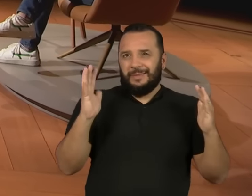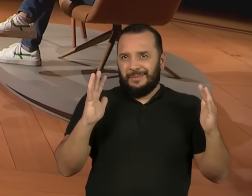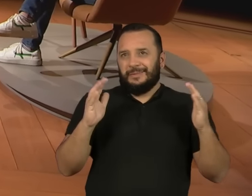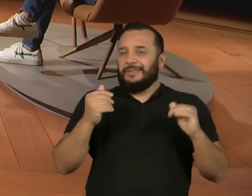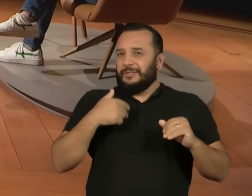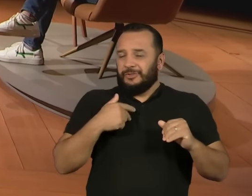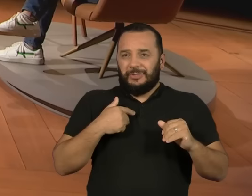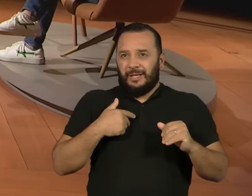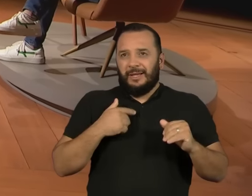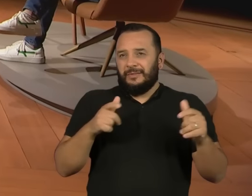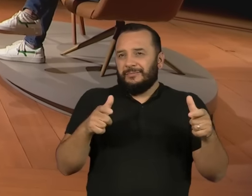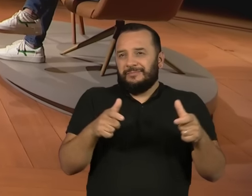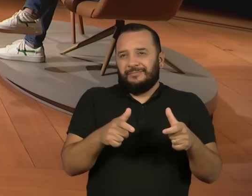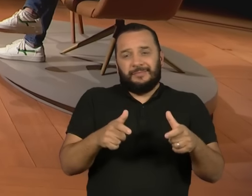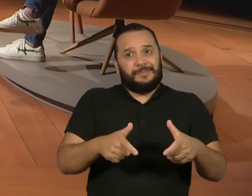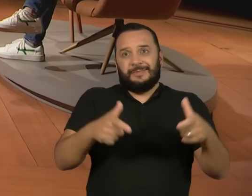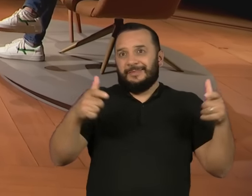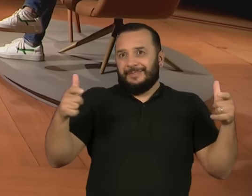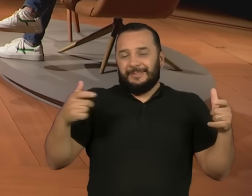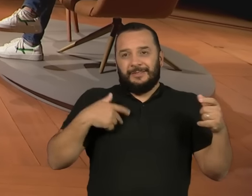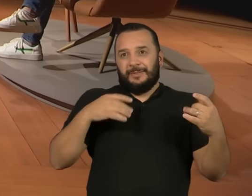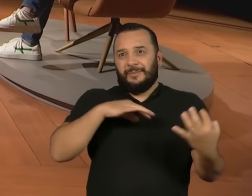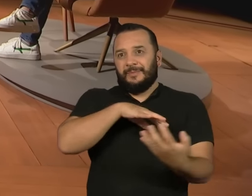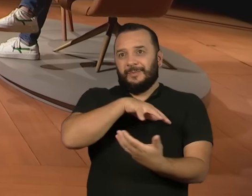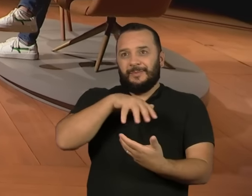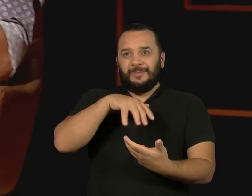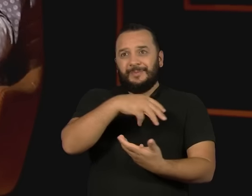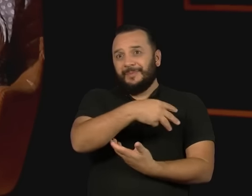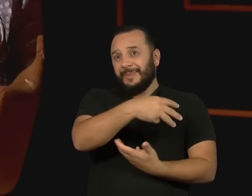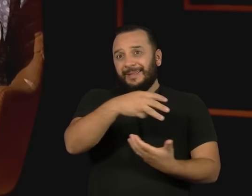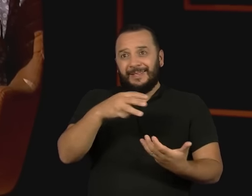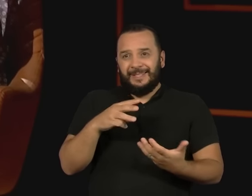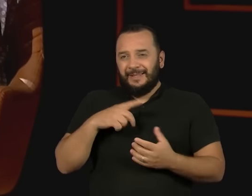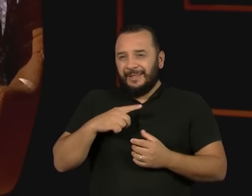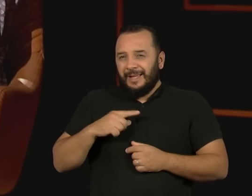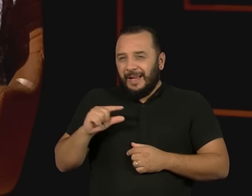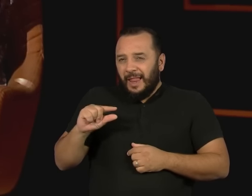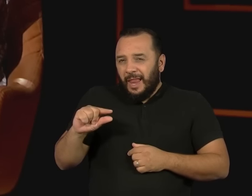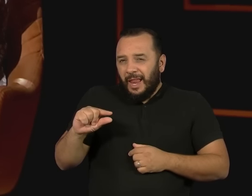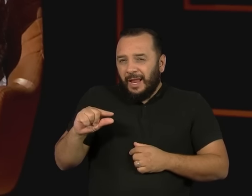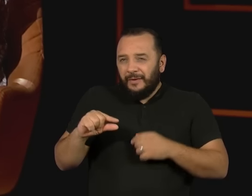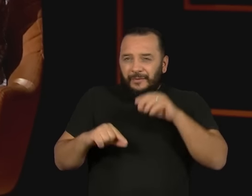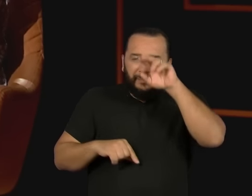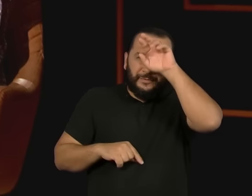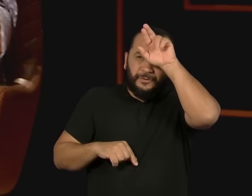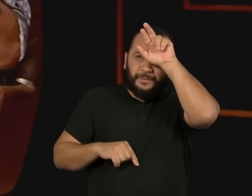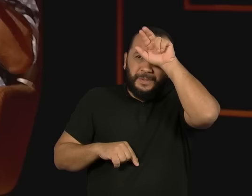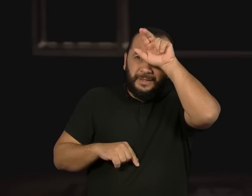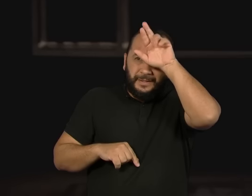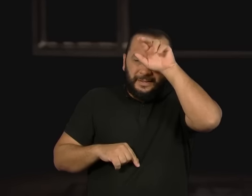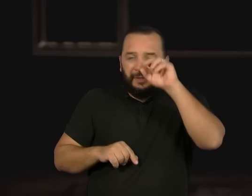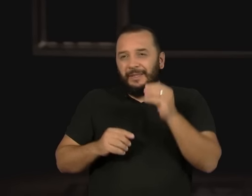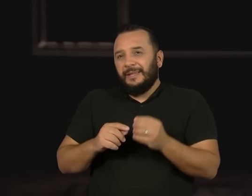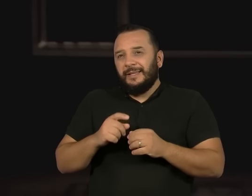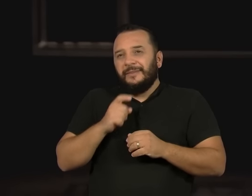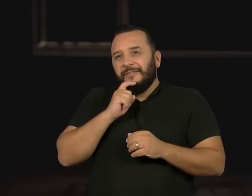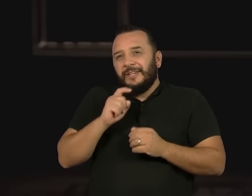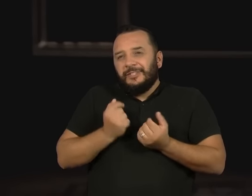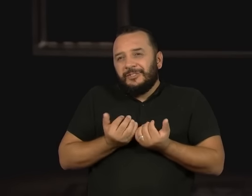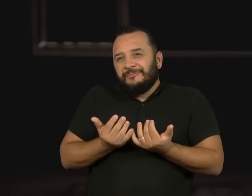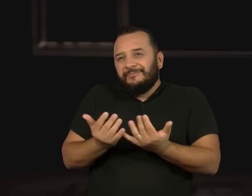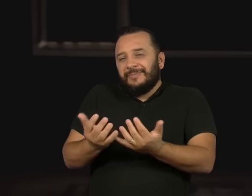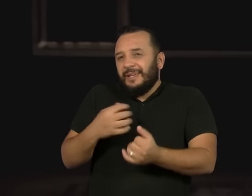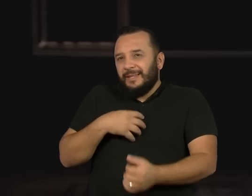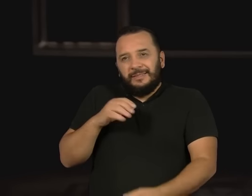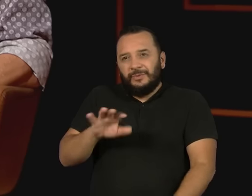pequeno e no gigantesco, desde os planetas até a formiguinha e o pelinho da grama. E é isso,